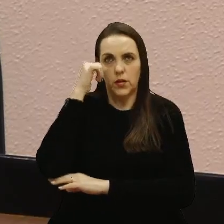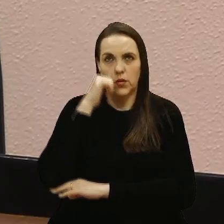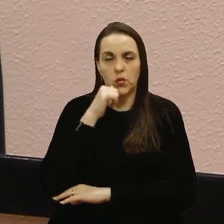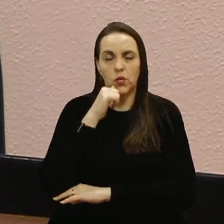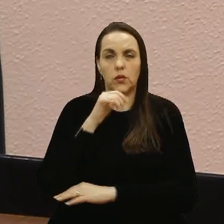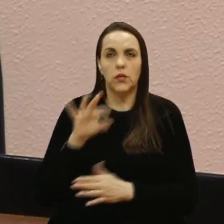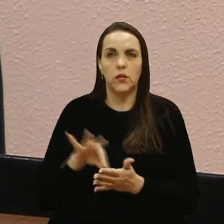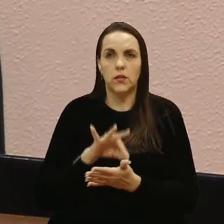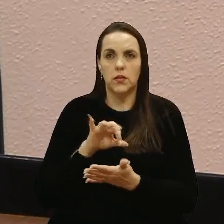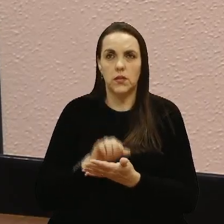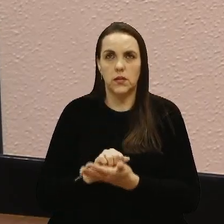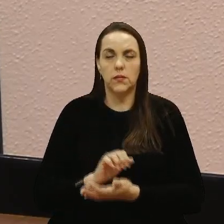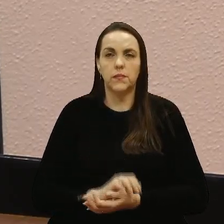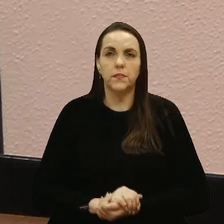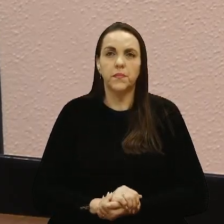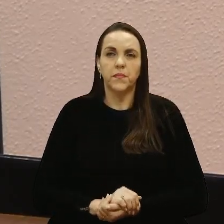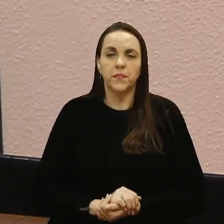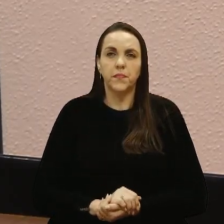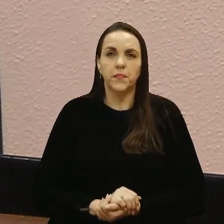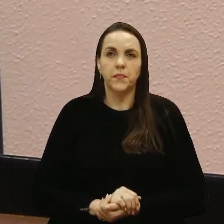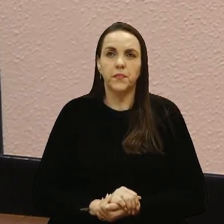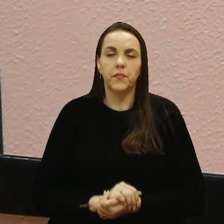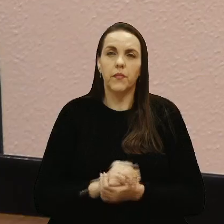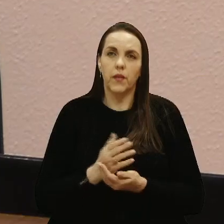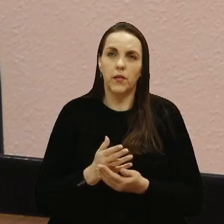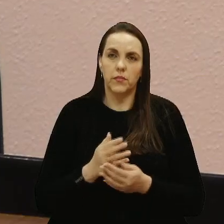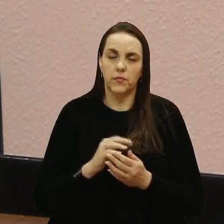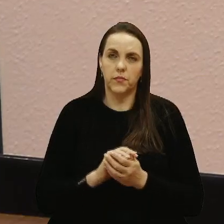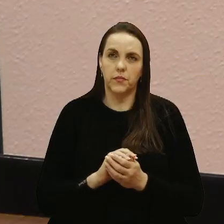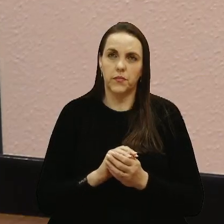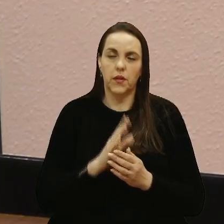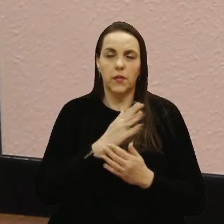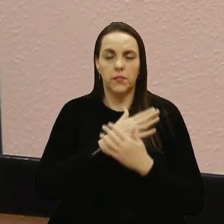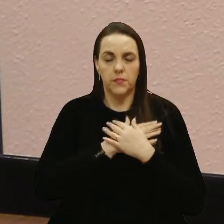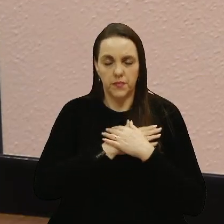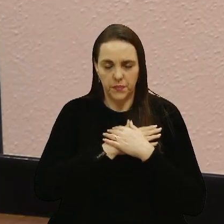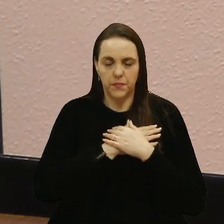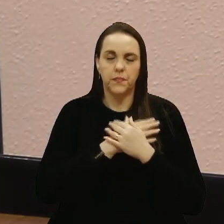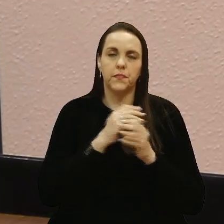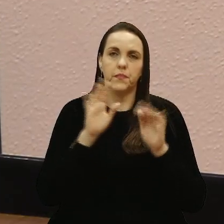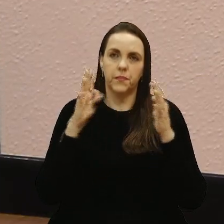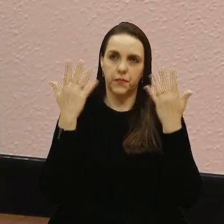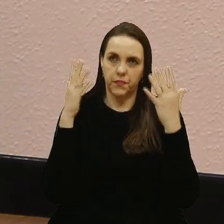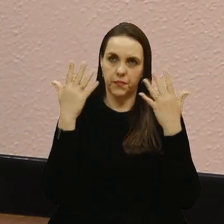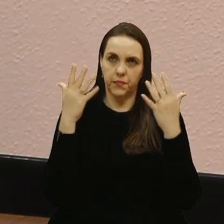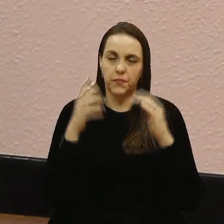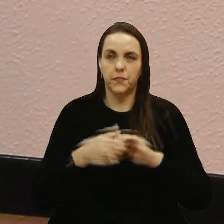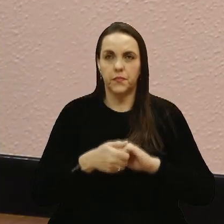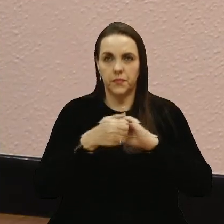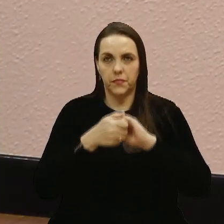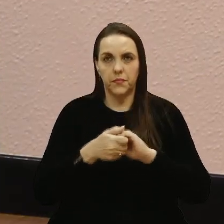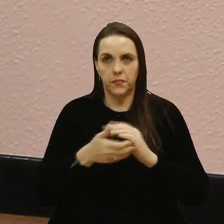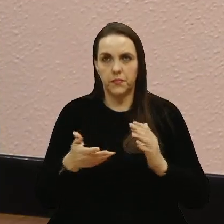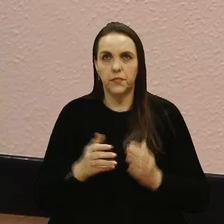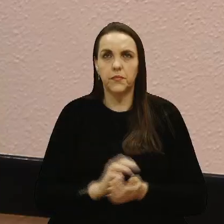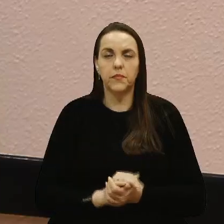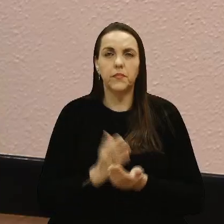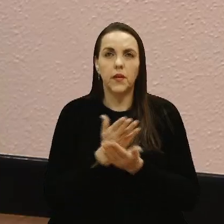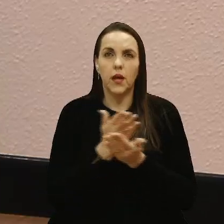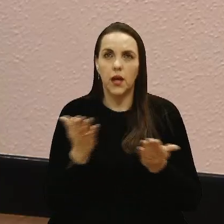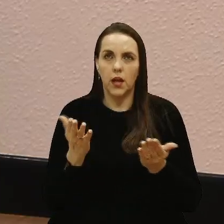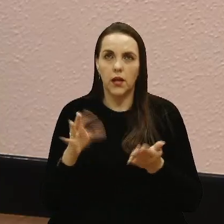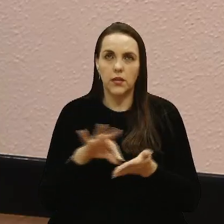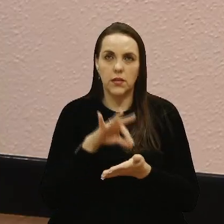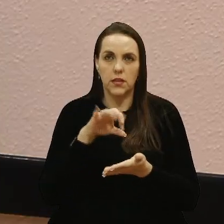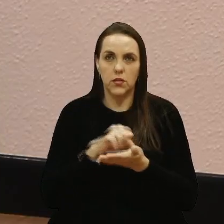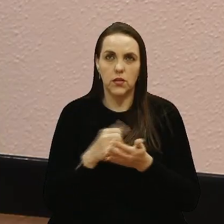ou vereadora inscrita para apresentação de votos de pesar, de louvor ou de congratulações. Estão abertas